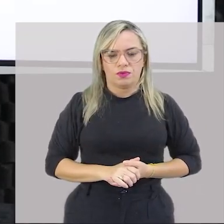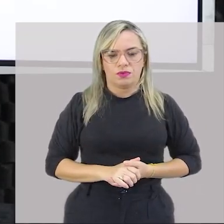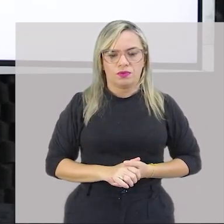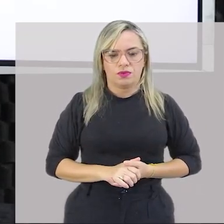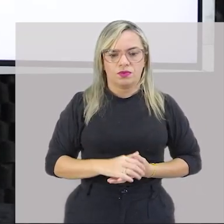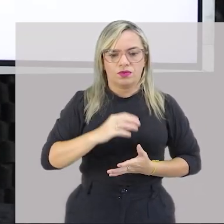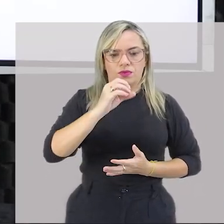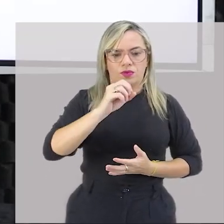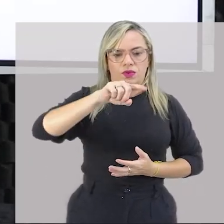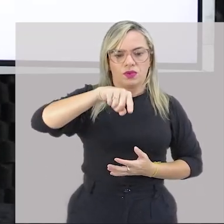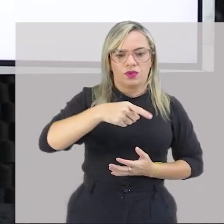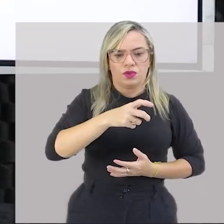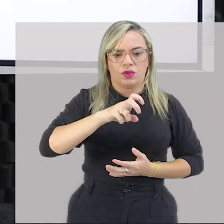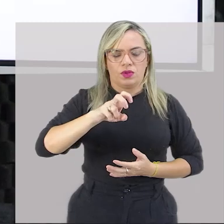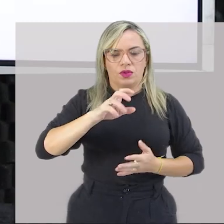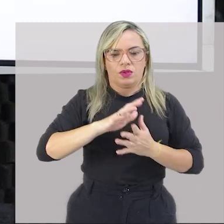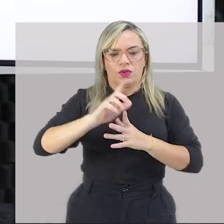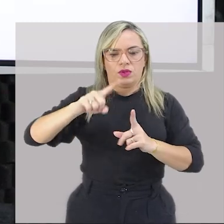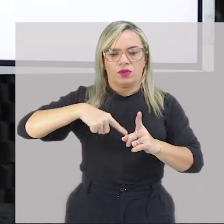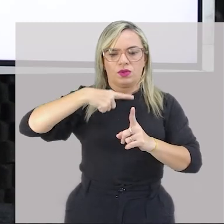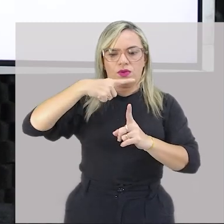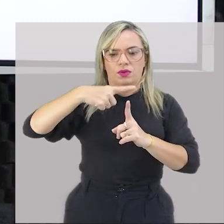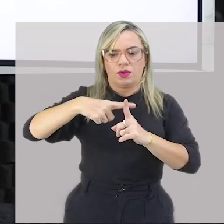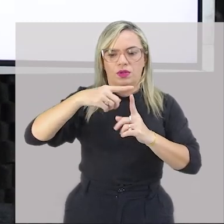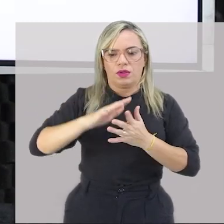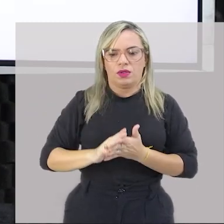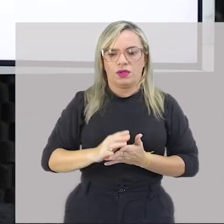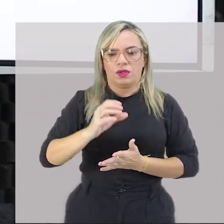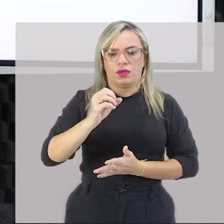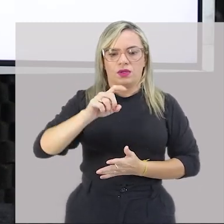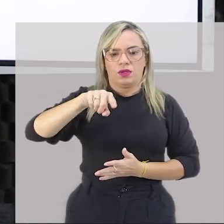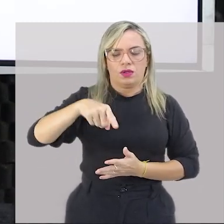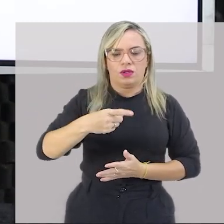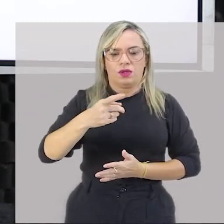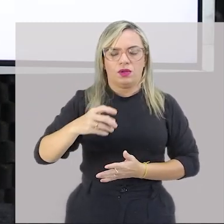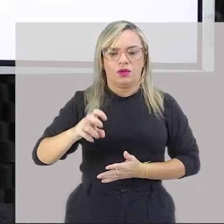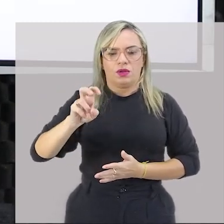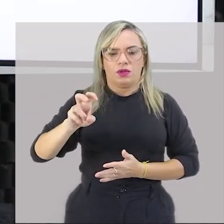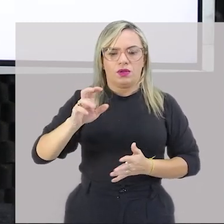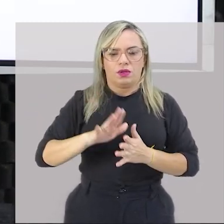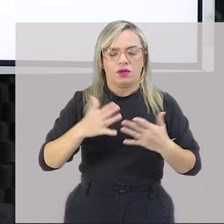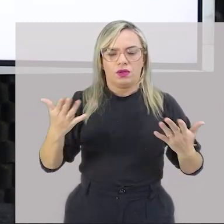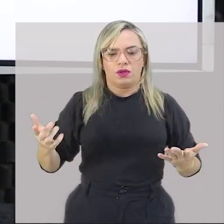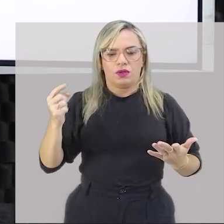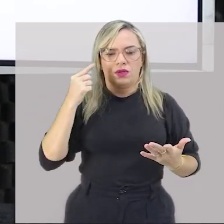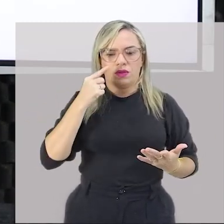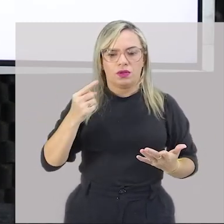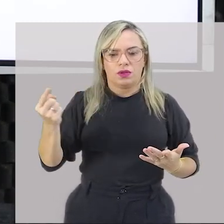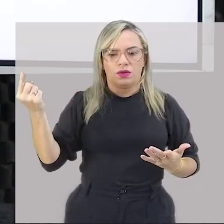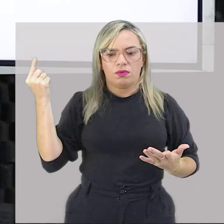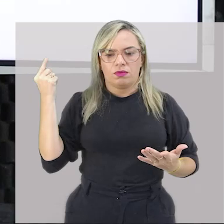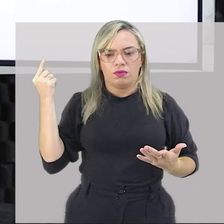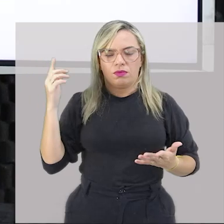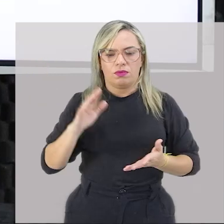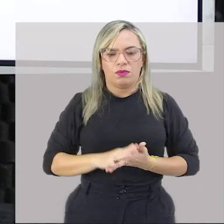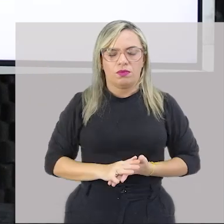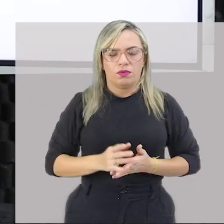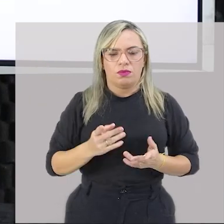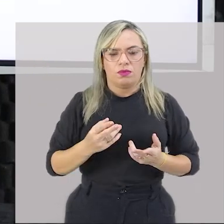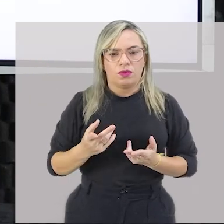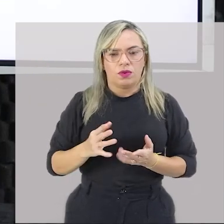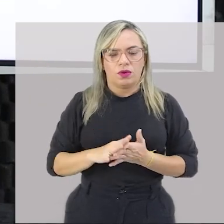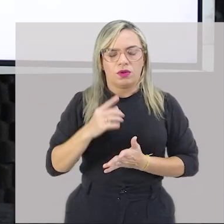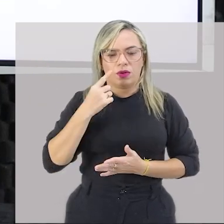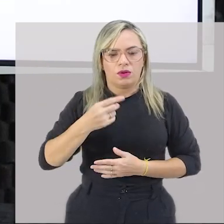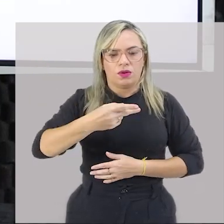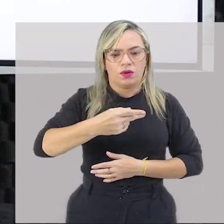0,5 mais 0,5. Ó, galera, 0,5 mais 0,5 é igual a